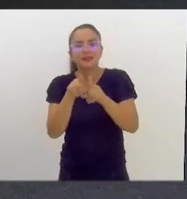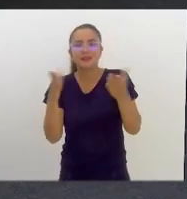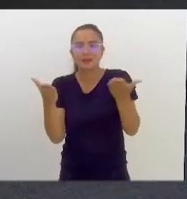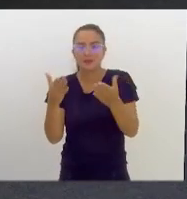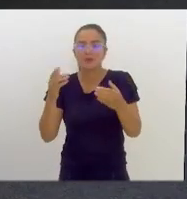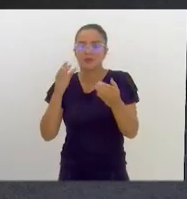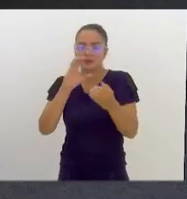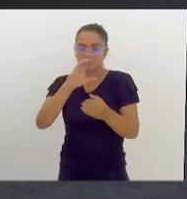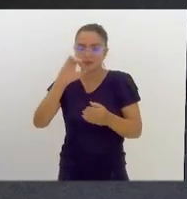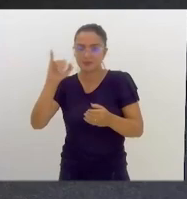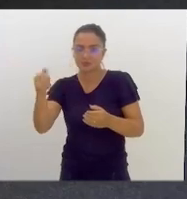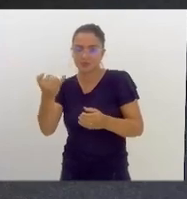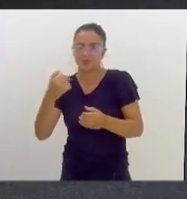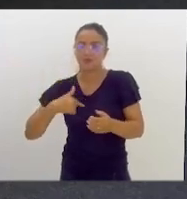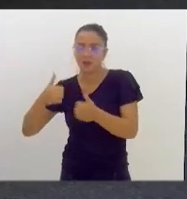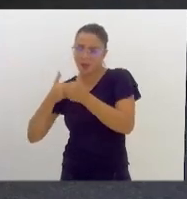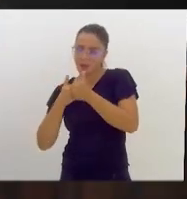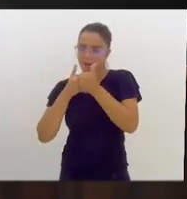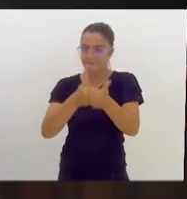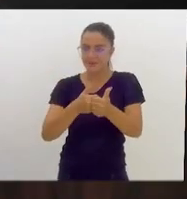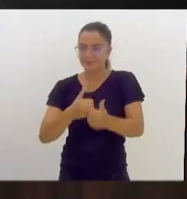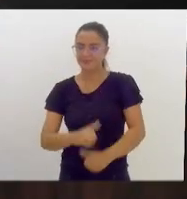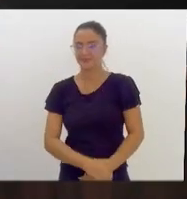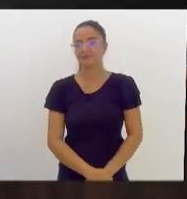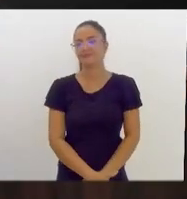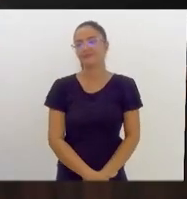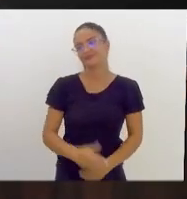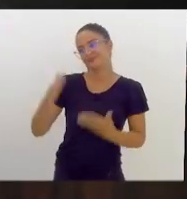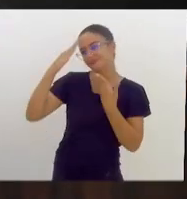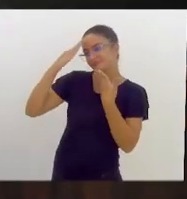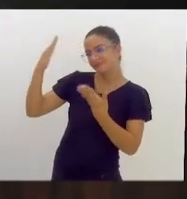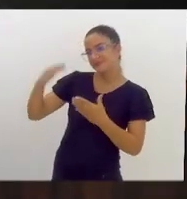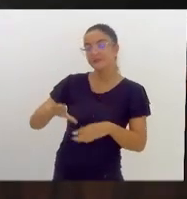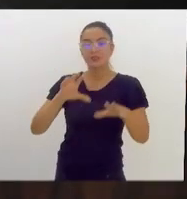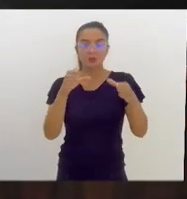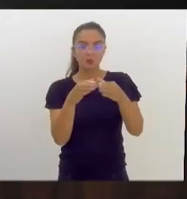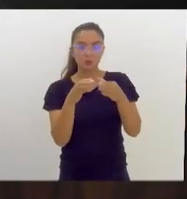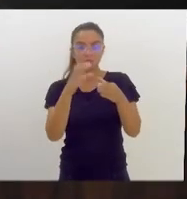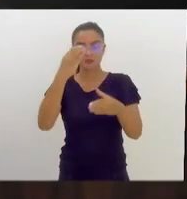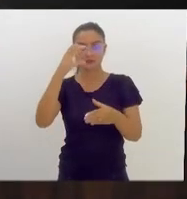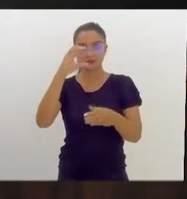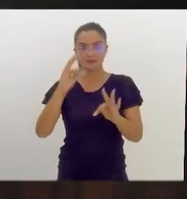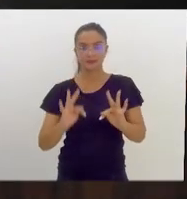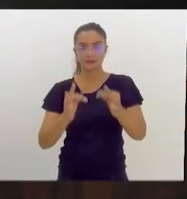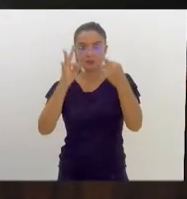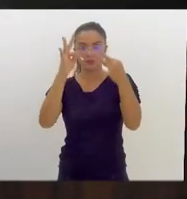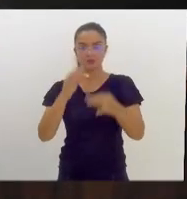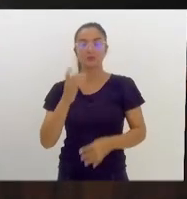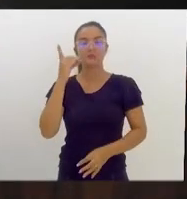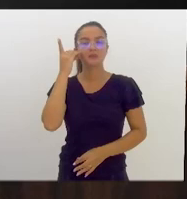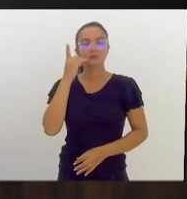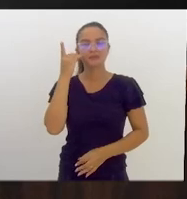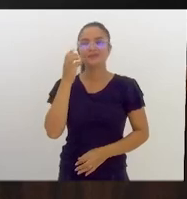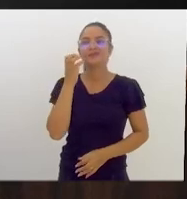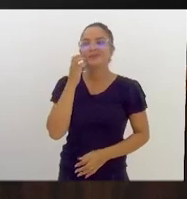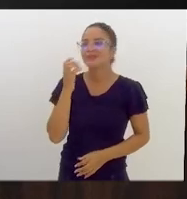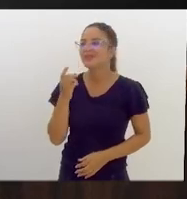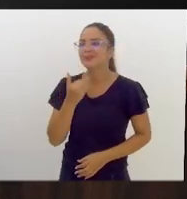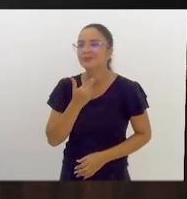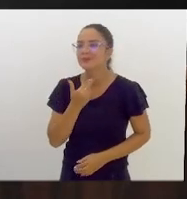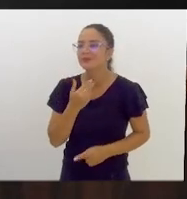acompanhar o parecer da CCJ. Obrigada, deputada. Pela Comissão de Ciência e Tecnologia, deputado Valdeque Carneiro, não pode, que é